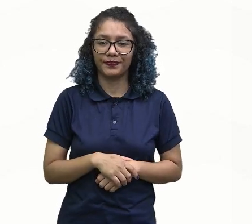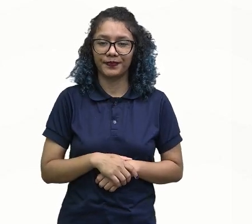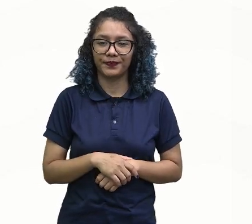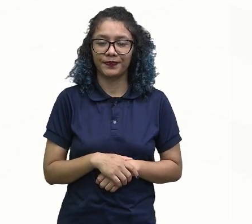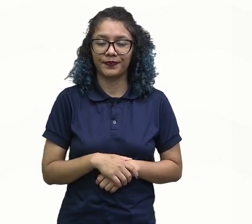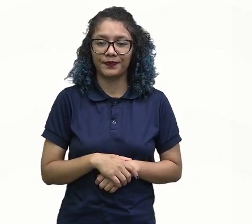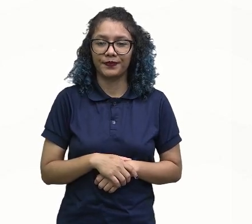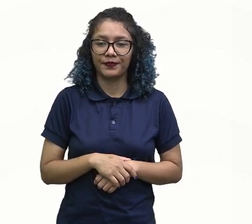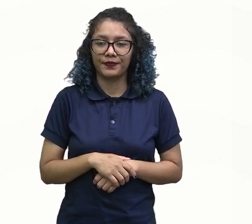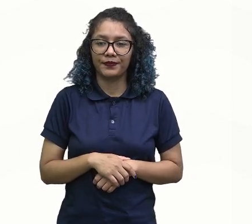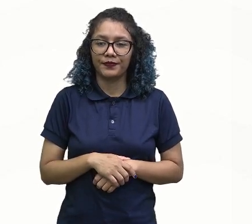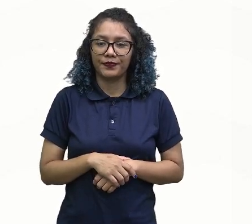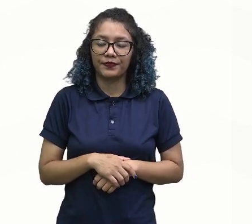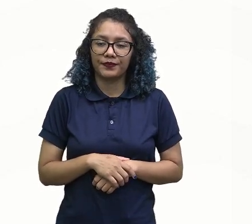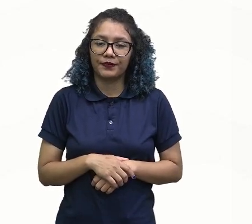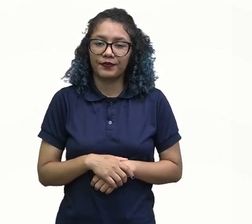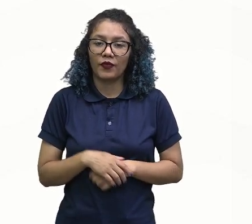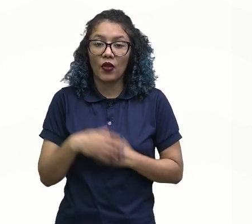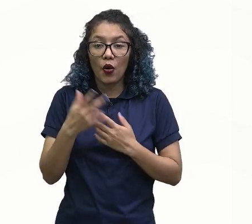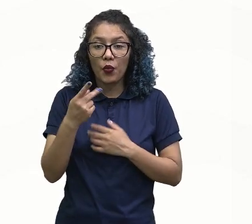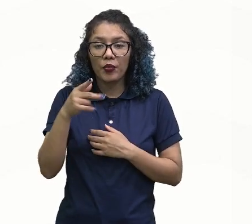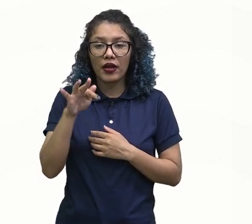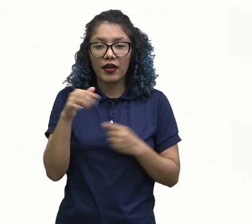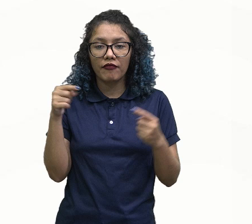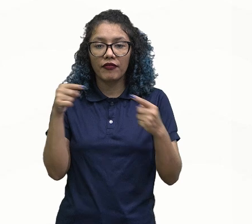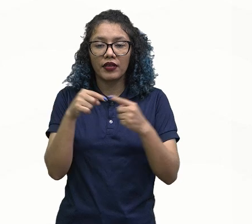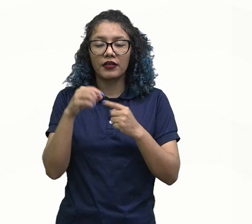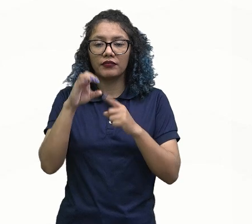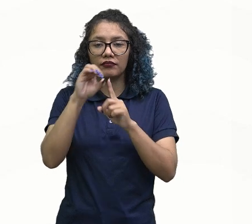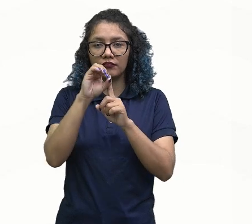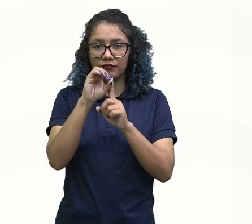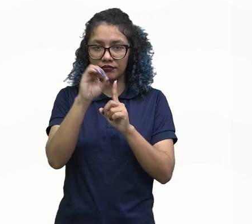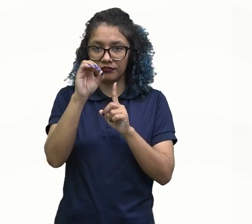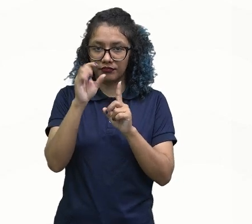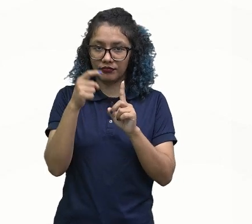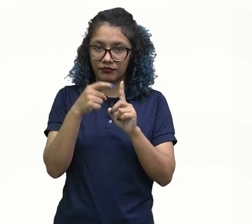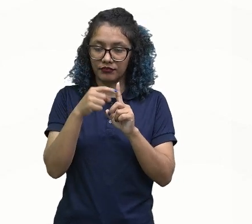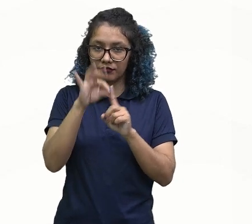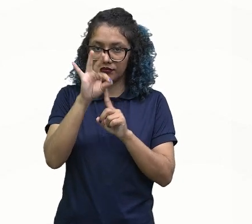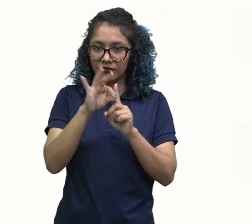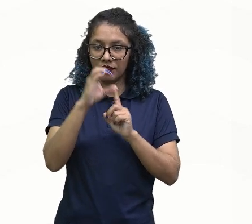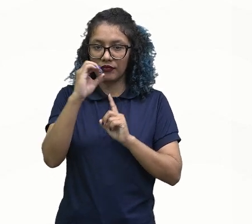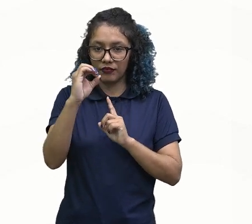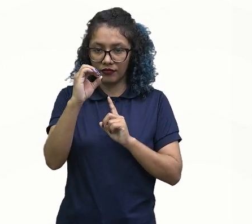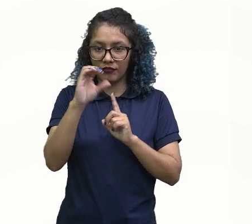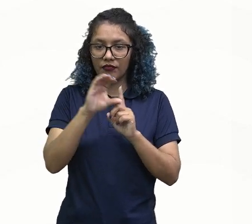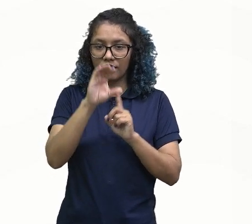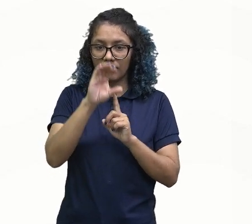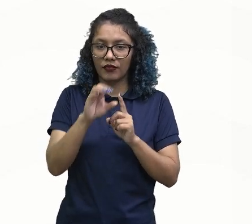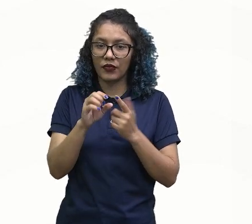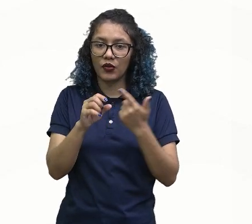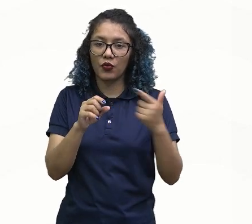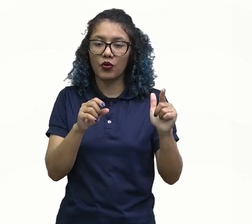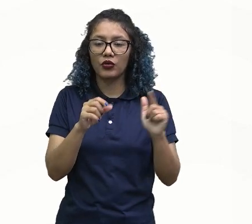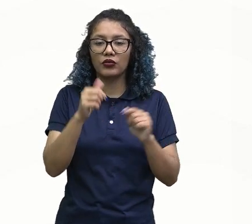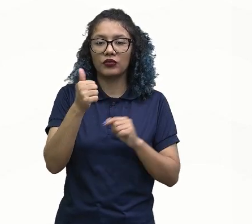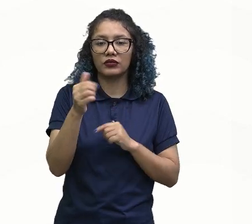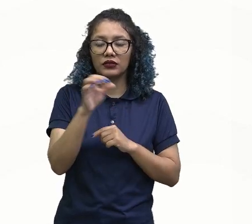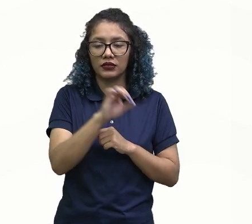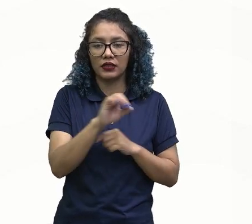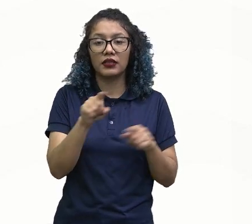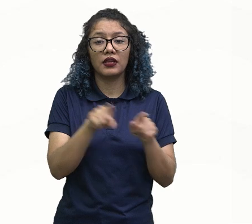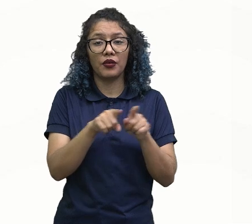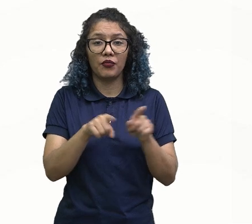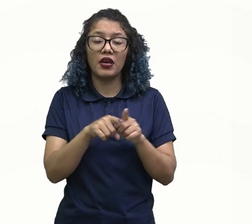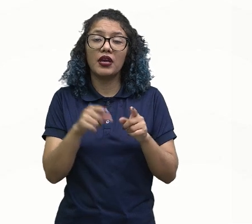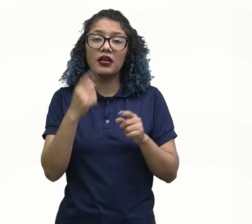aqui é 0 graus Celsius, e aqui é 100 graus Celsius. Ele é definido da mesma forma que o sal tem o